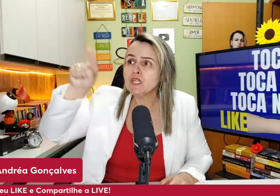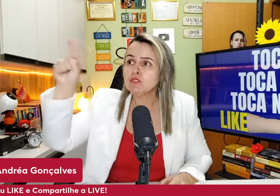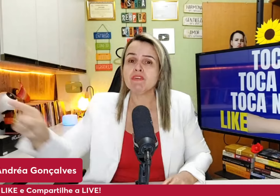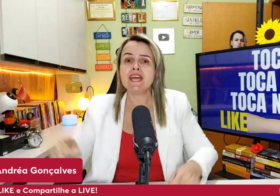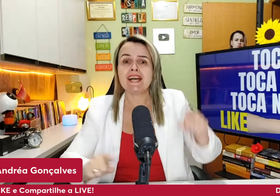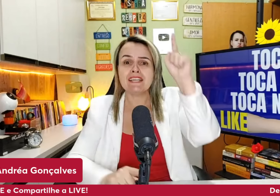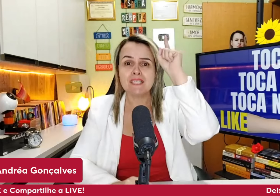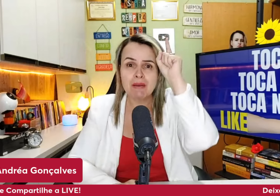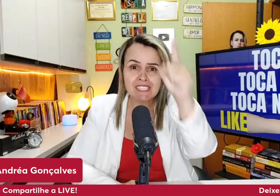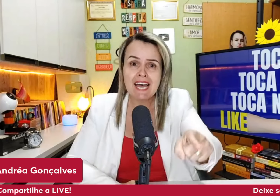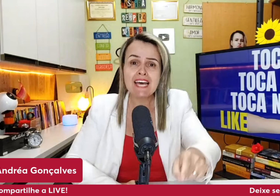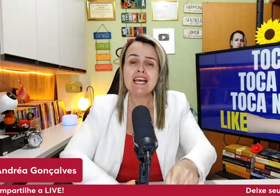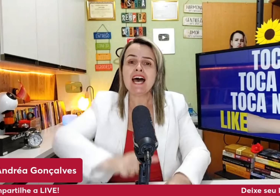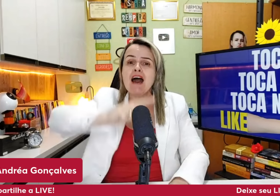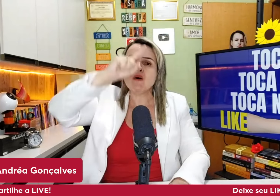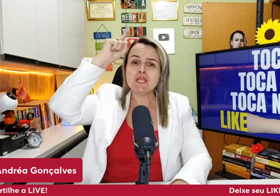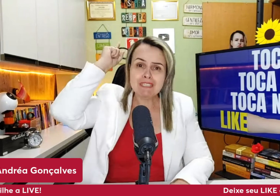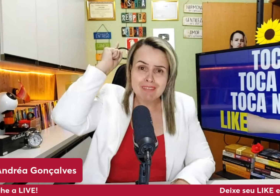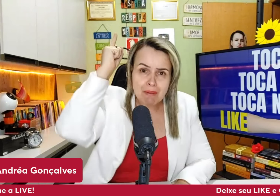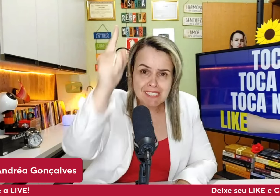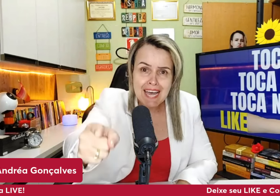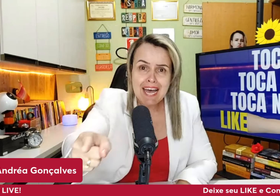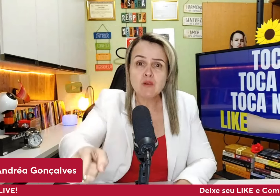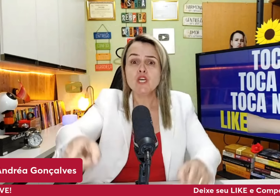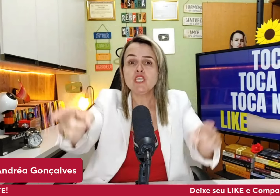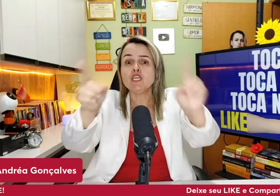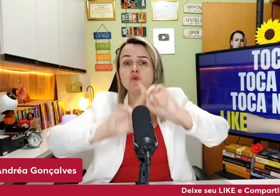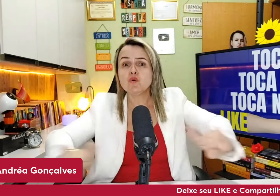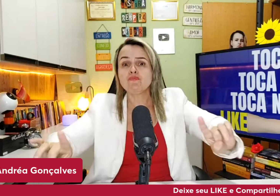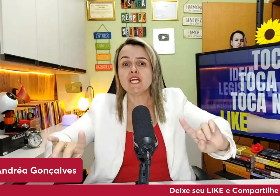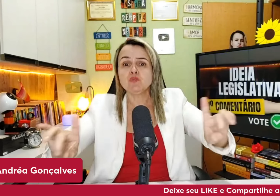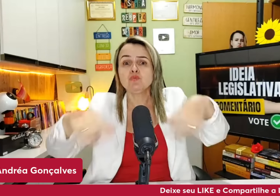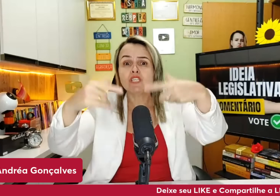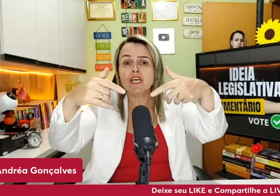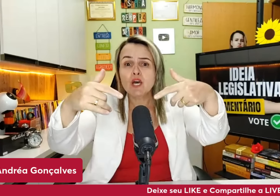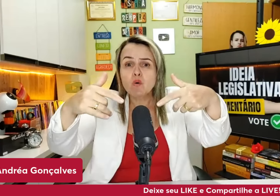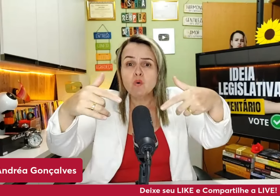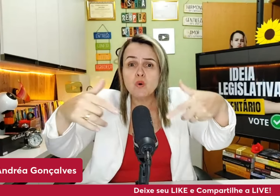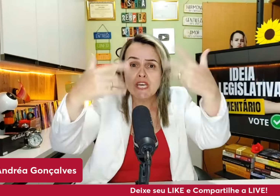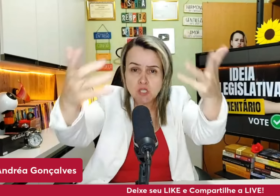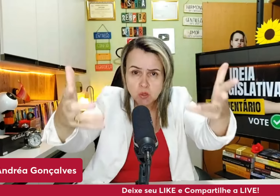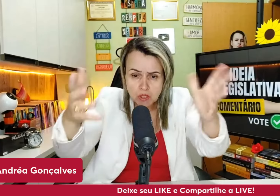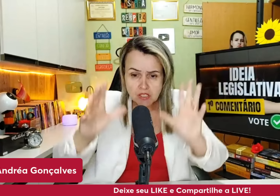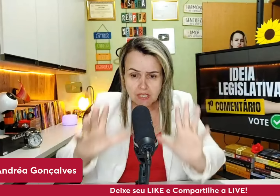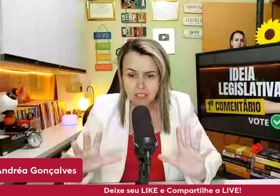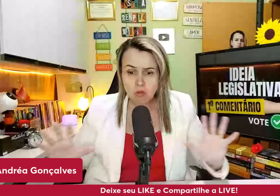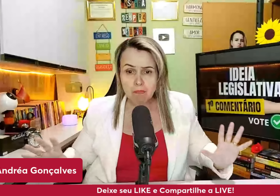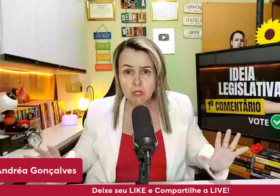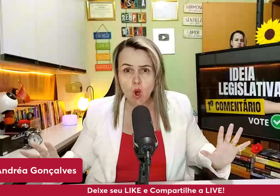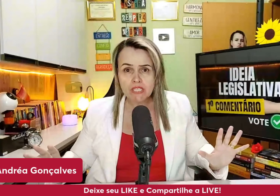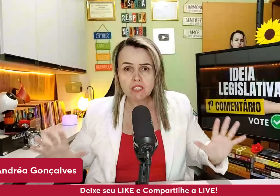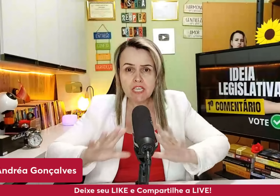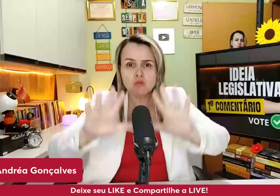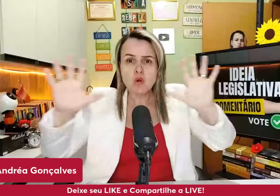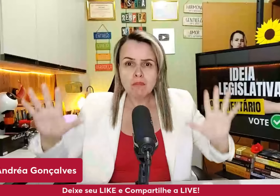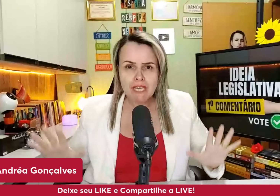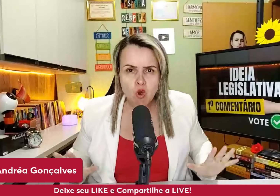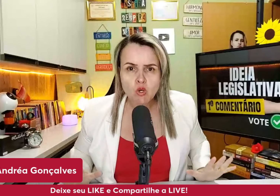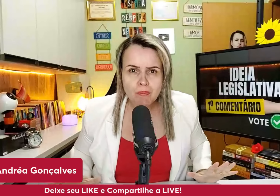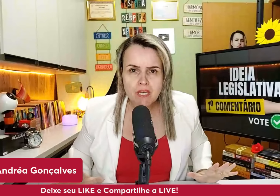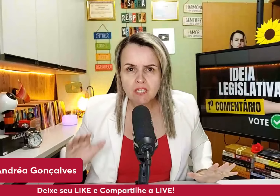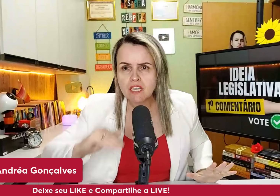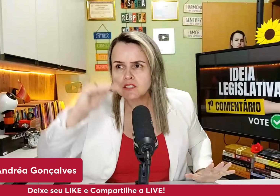pro ano que vem a carne tá mais cara o alimento tá mais caro e e o governo não ter o o êxito que está tendo a priori dentro do